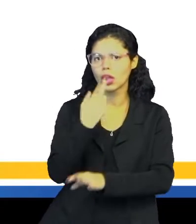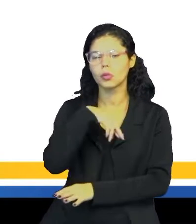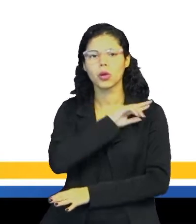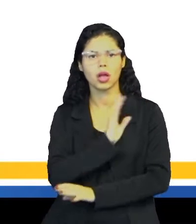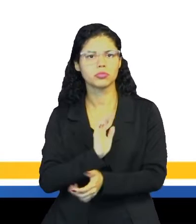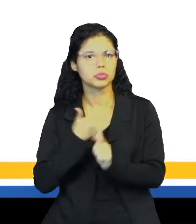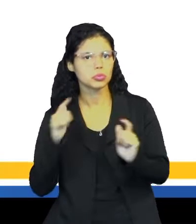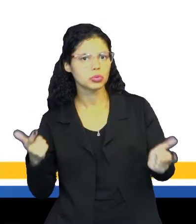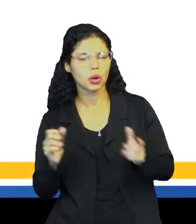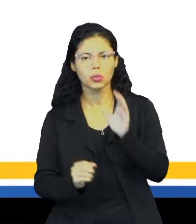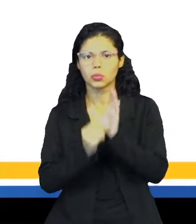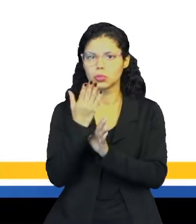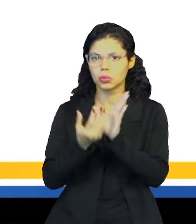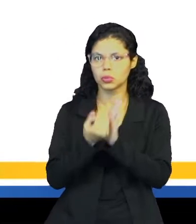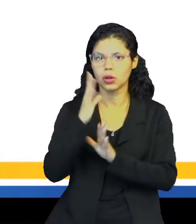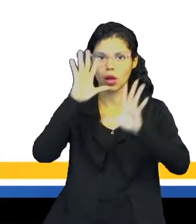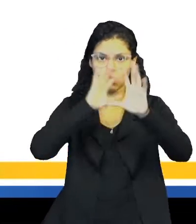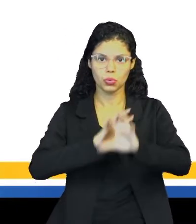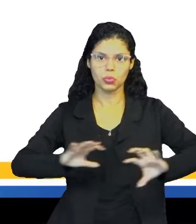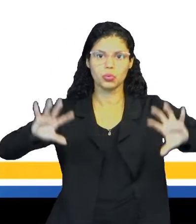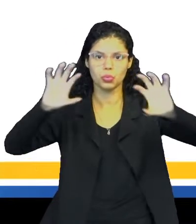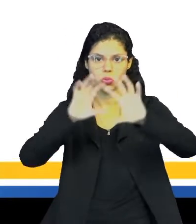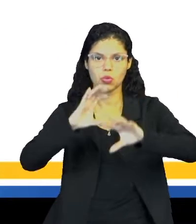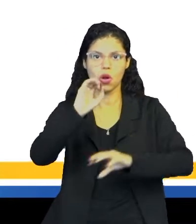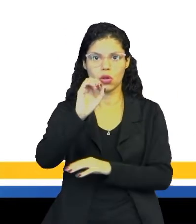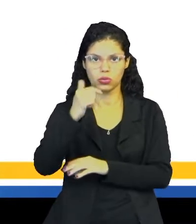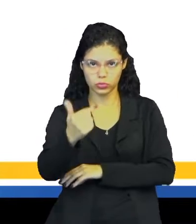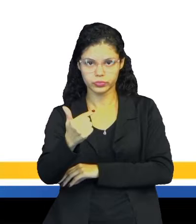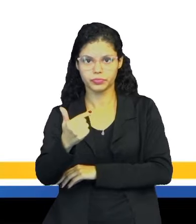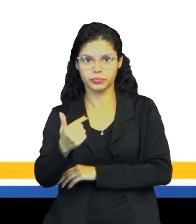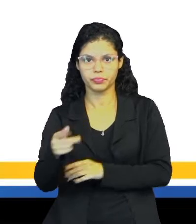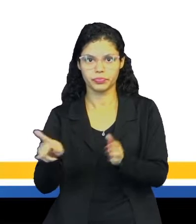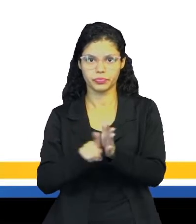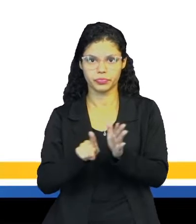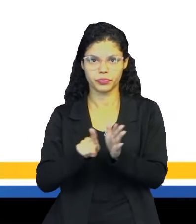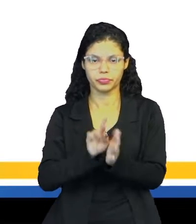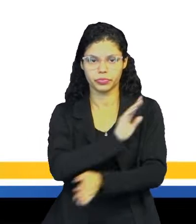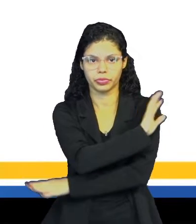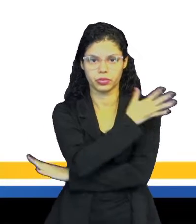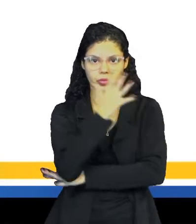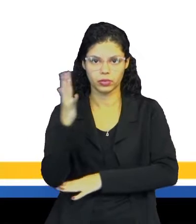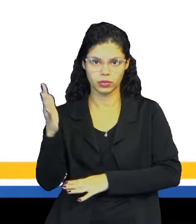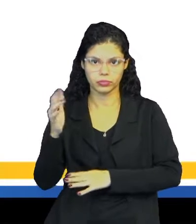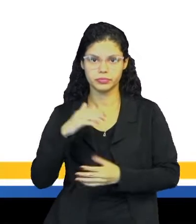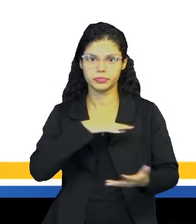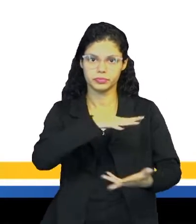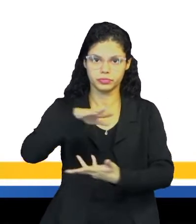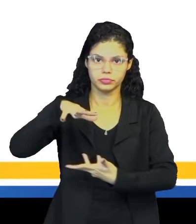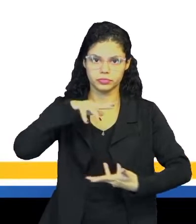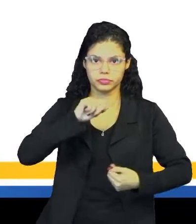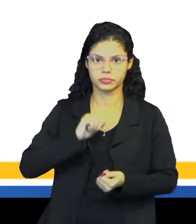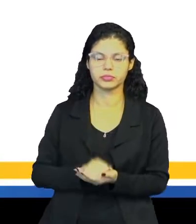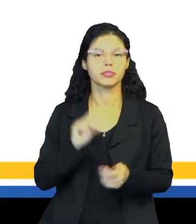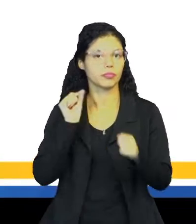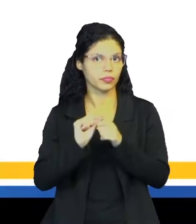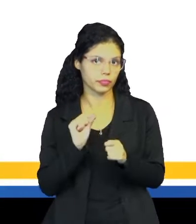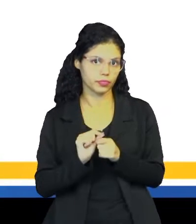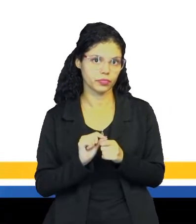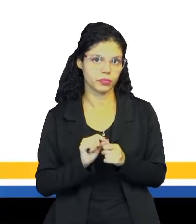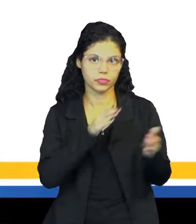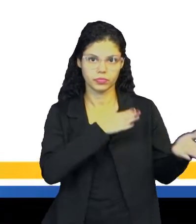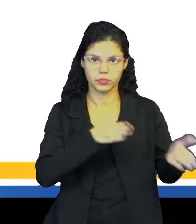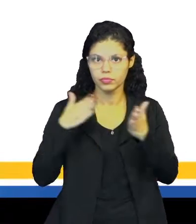por grande parte da produção de um gás, que é o oxigênio, disponível no ambiente. As algas microscópicas fazem parte